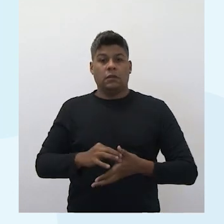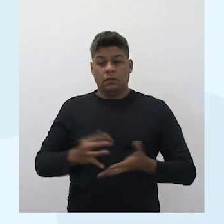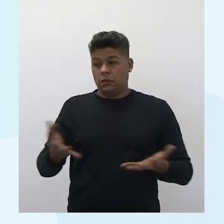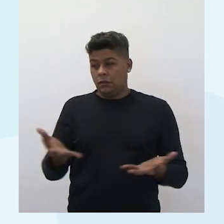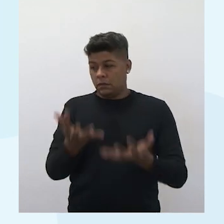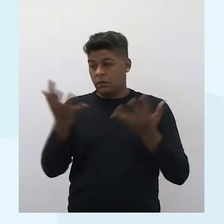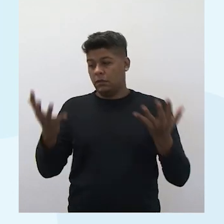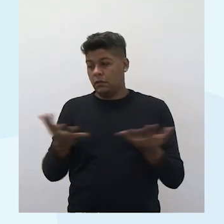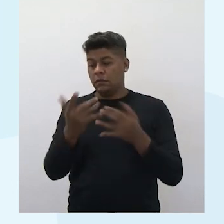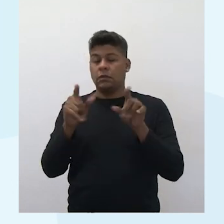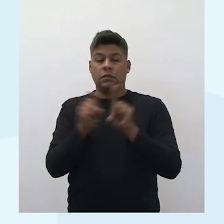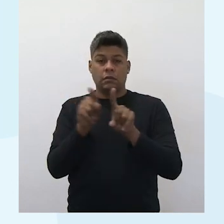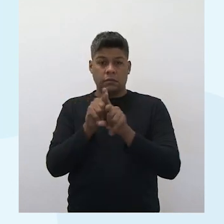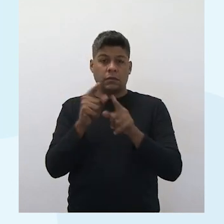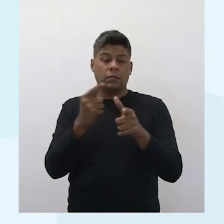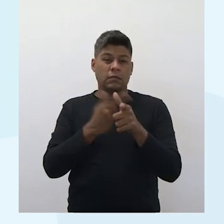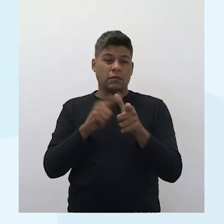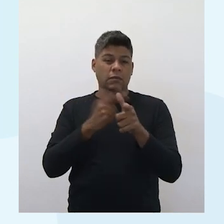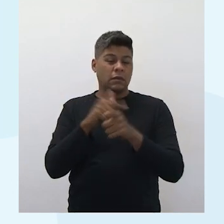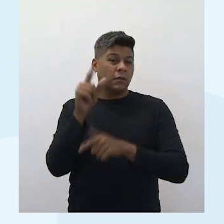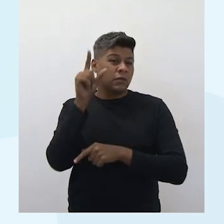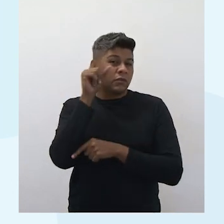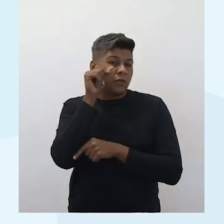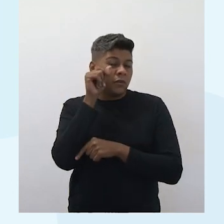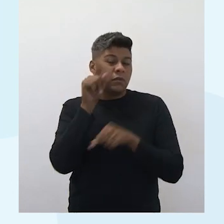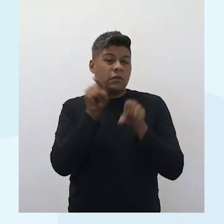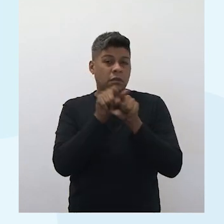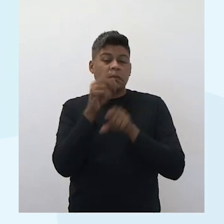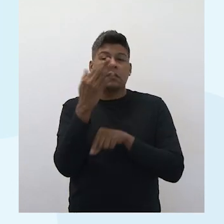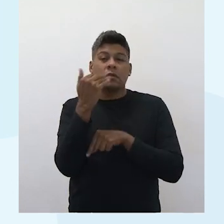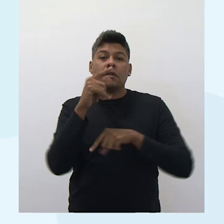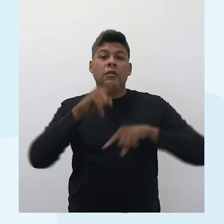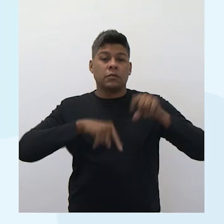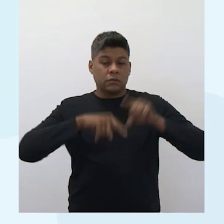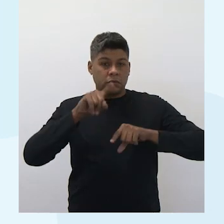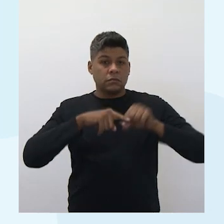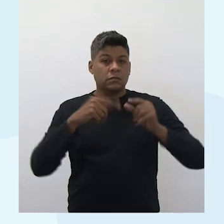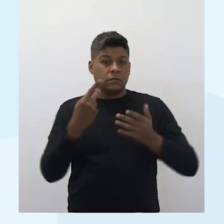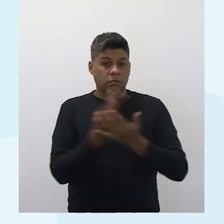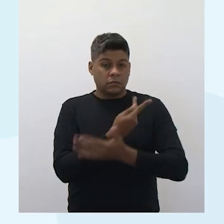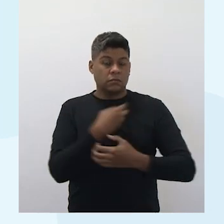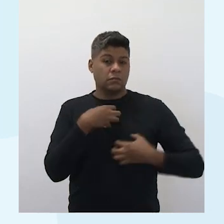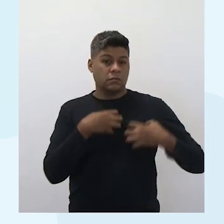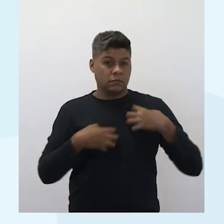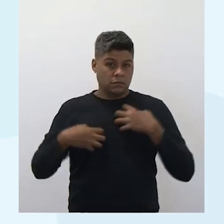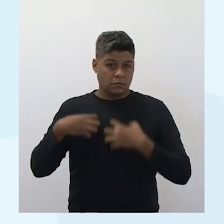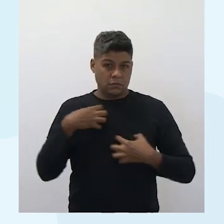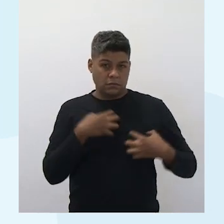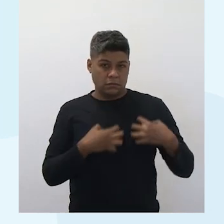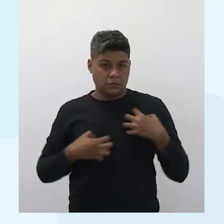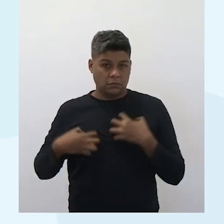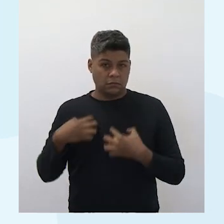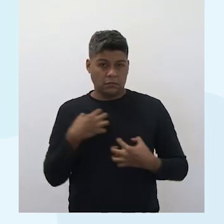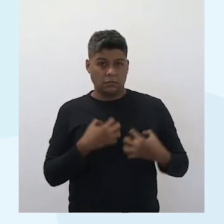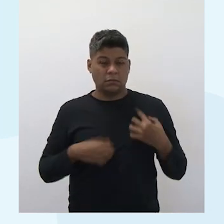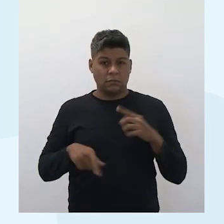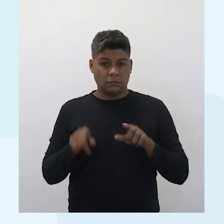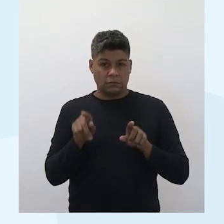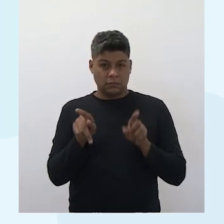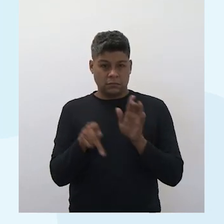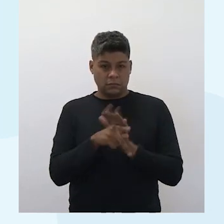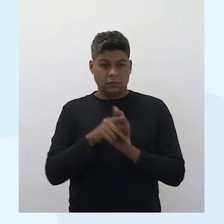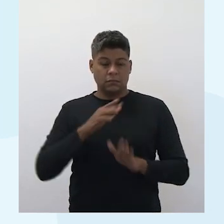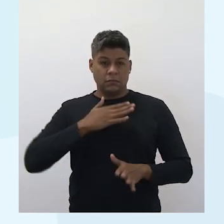estímulos e distúrbios do sono, até a ingestão de produtos, né, que causam esse mal-estar. A questão também da lentidão